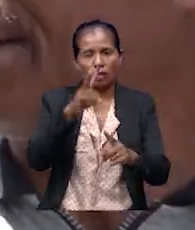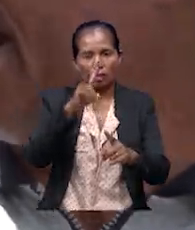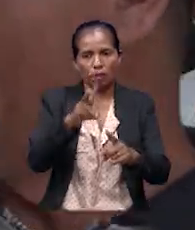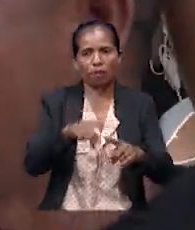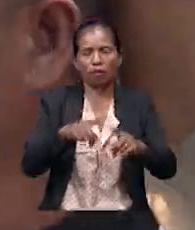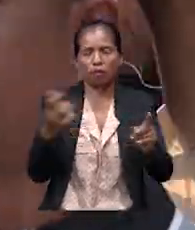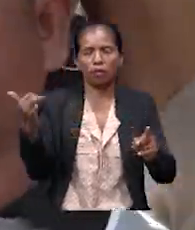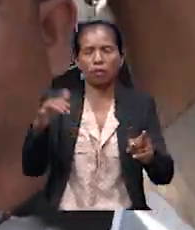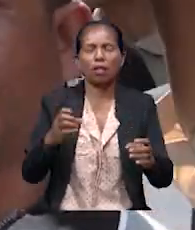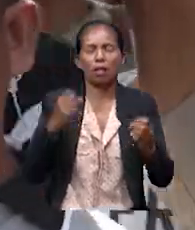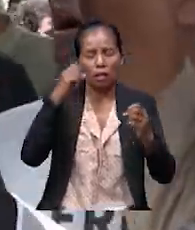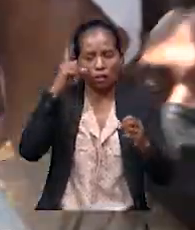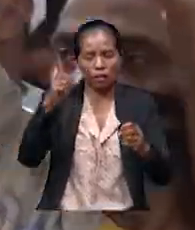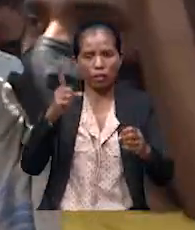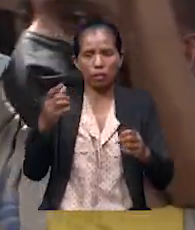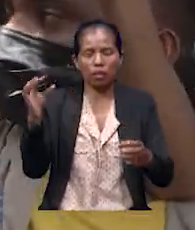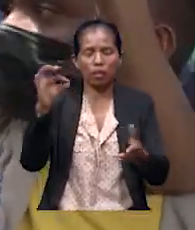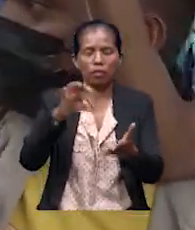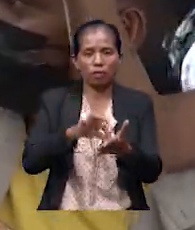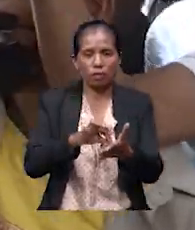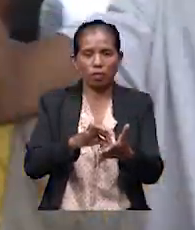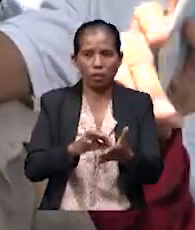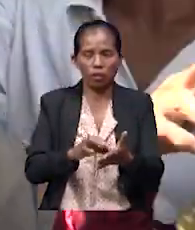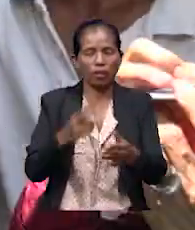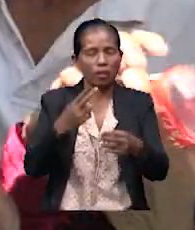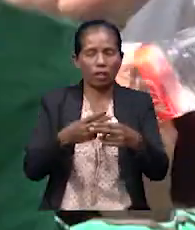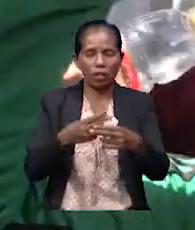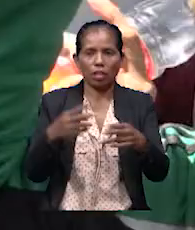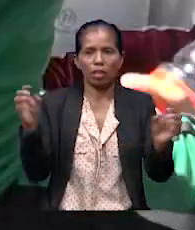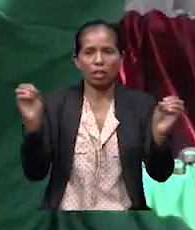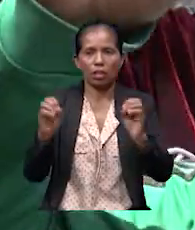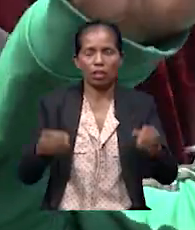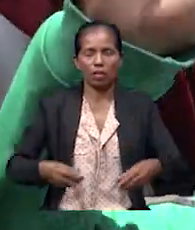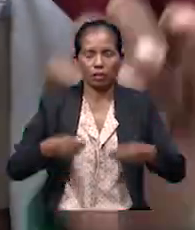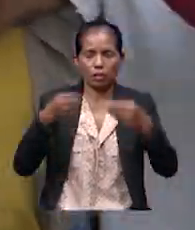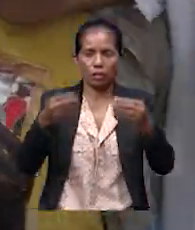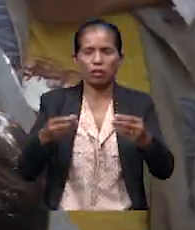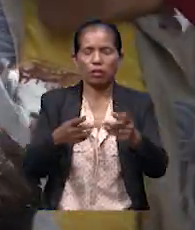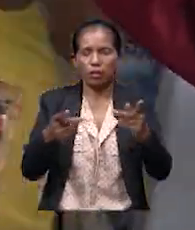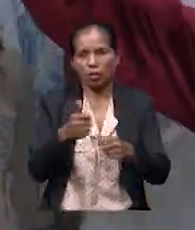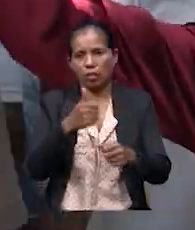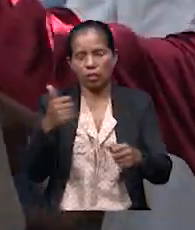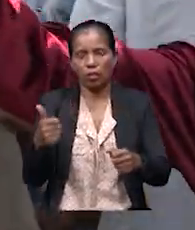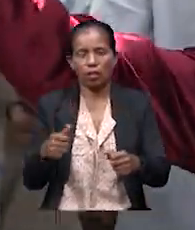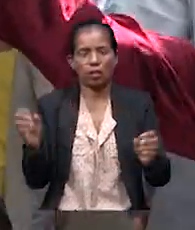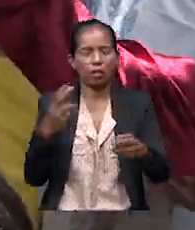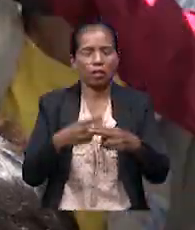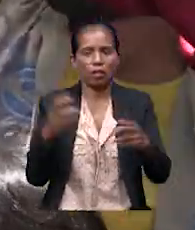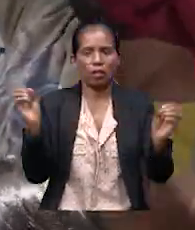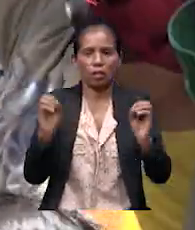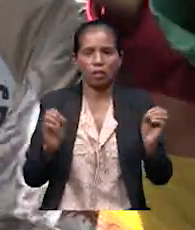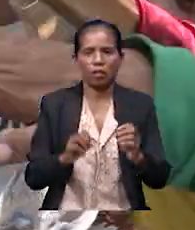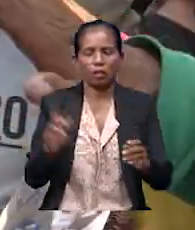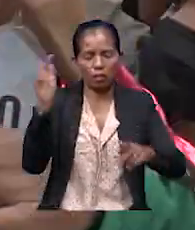vi sir hakora kata coin toba tu vota sirne naran lai ia depois sir refer fila bal ba sendur selmo sanesa ne kata lai e idane ma